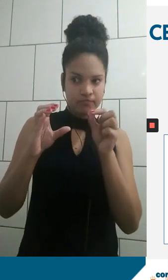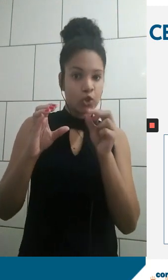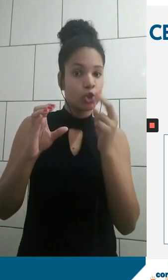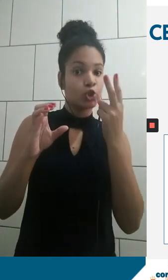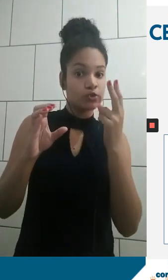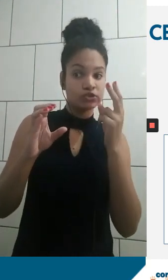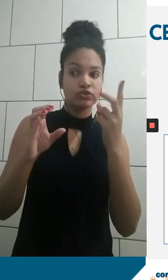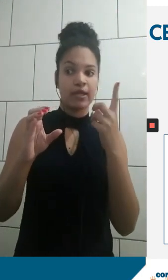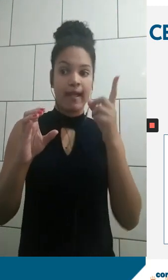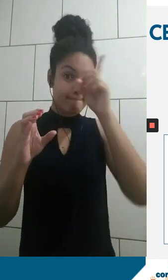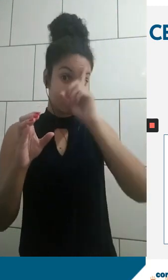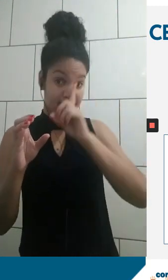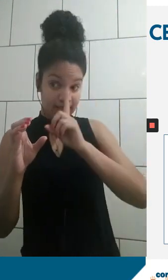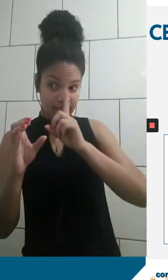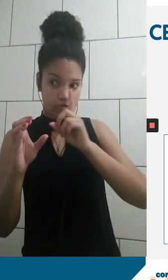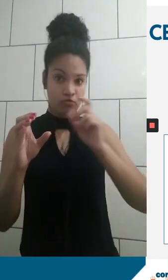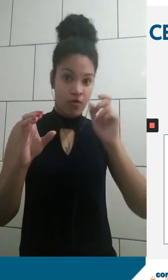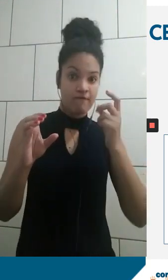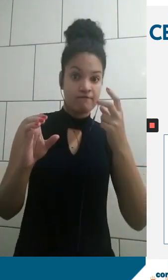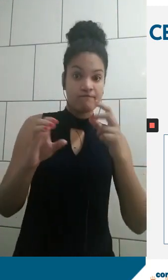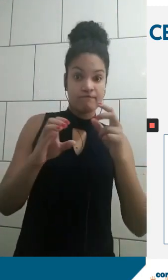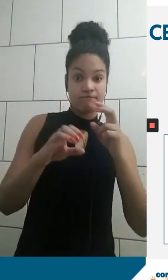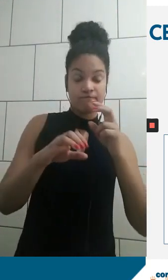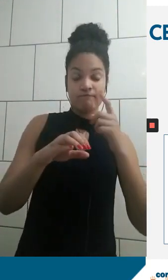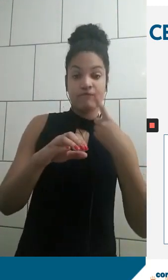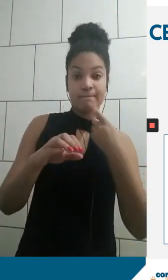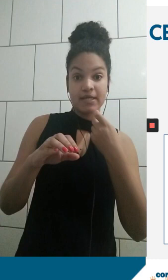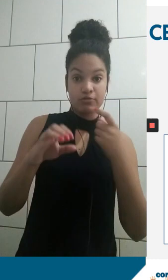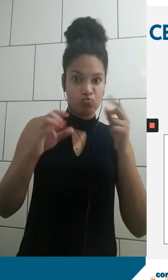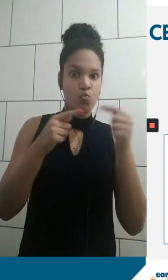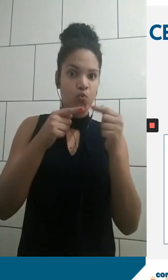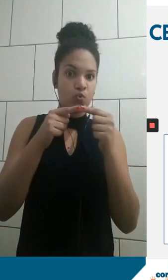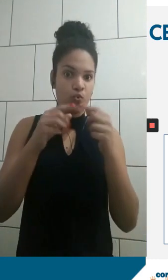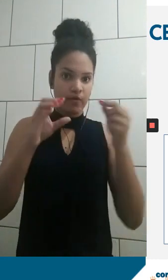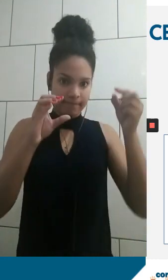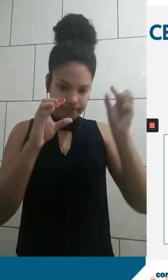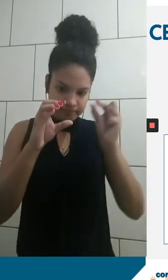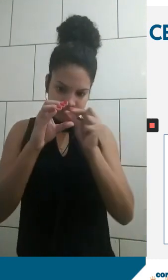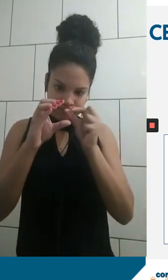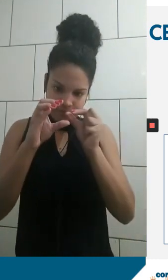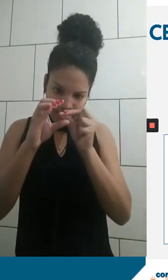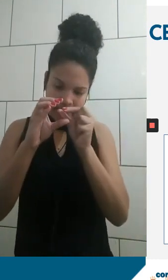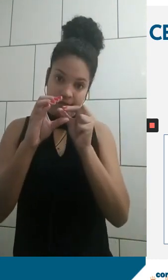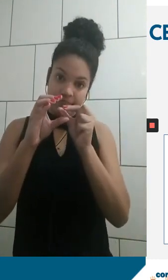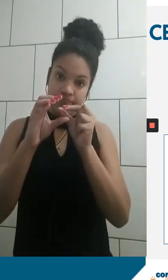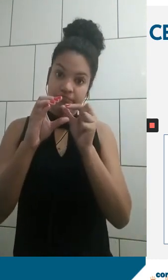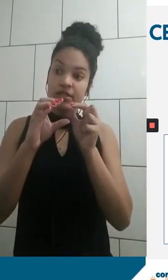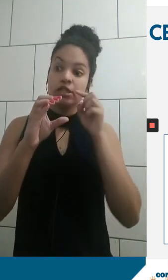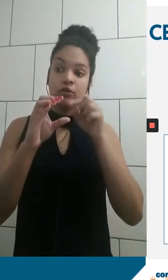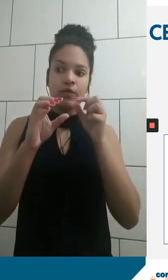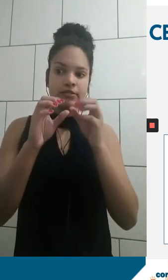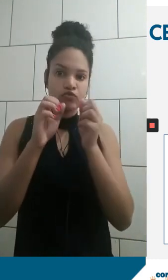une a esse substrato, formando o que a gente chama de complexo enzima-substrato. E esse